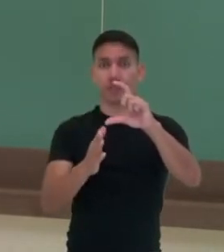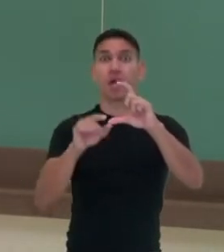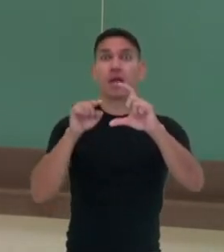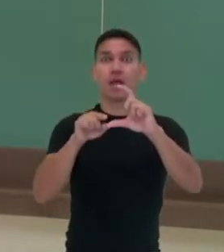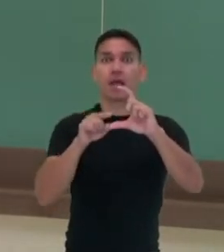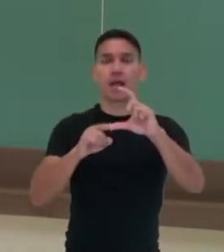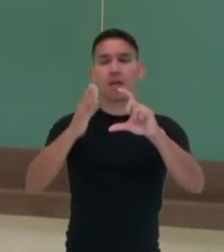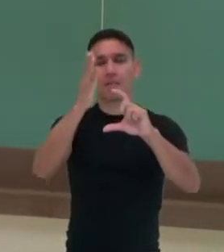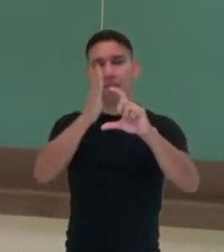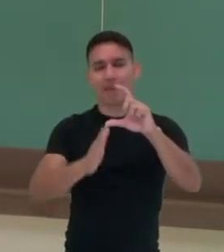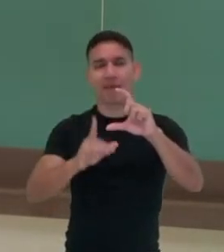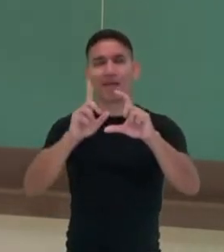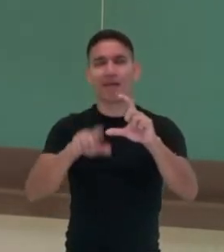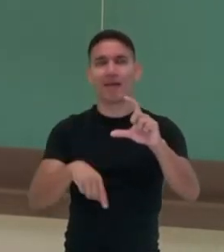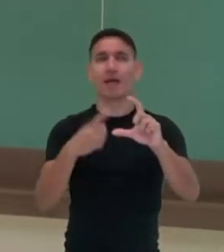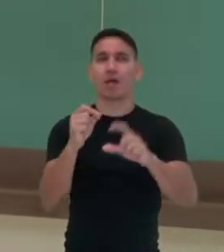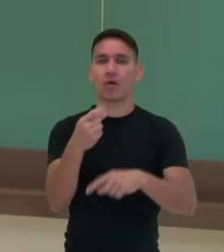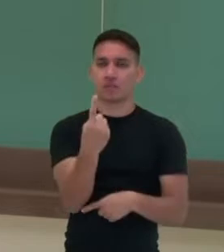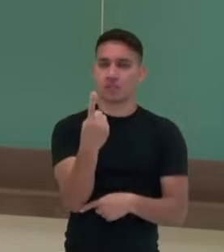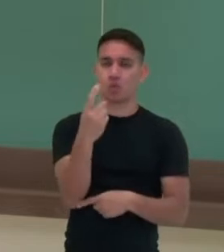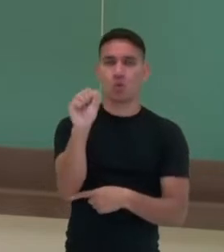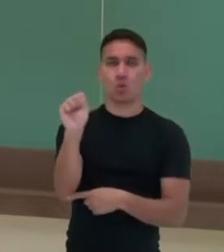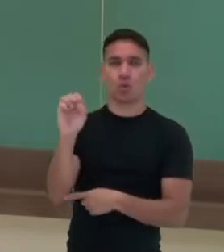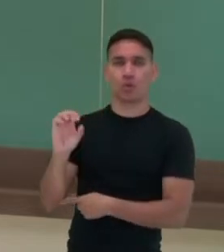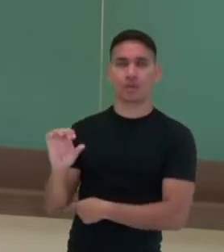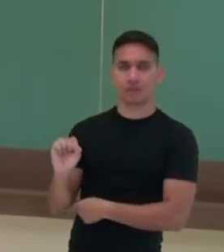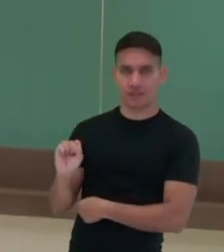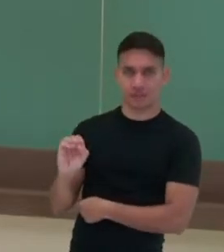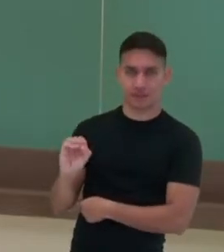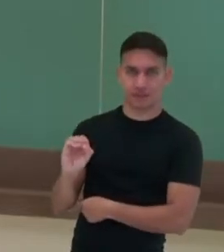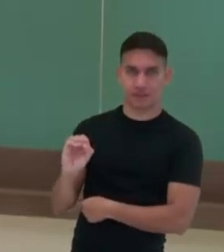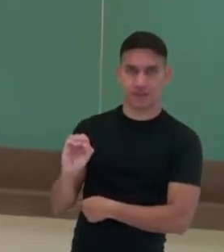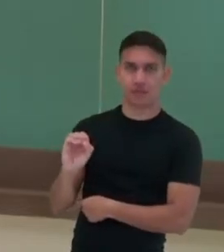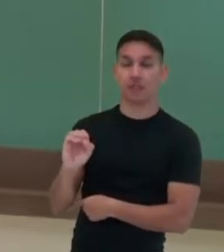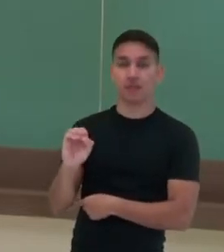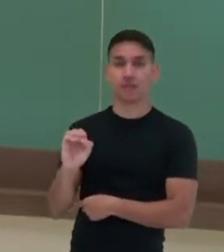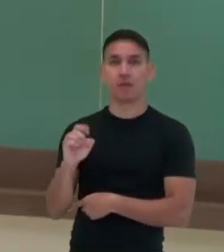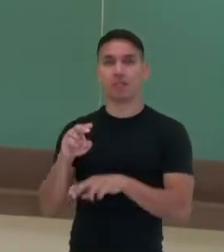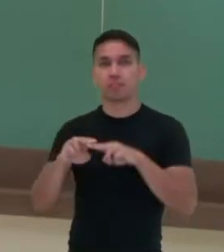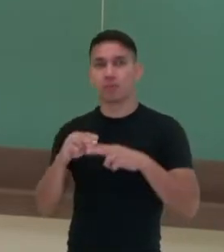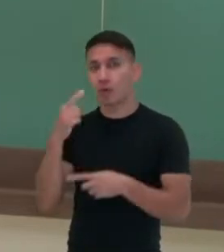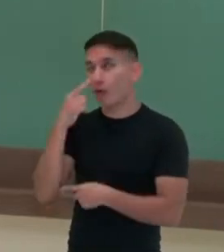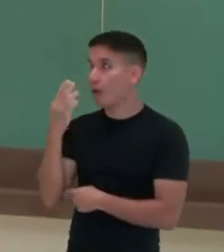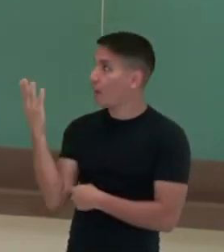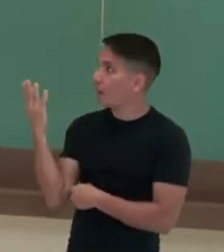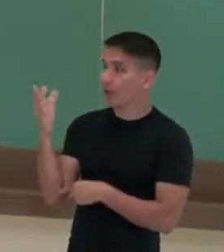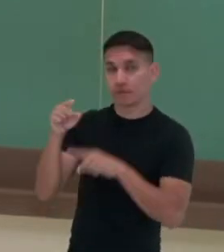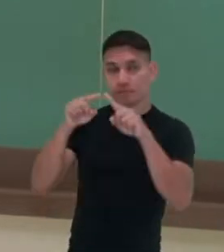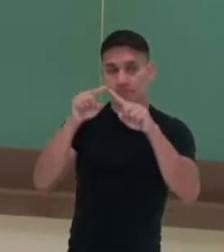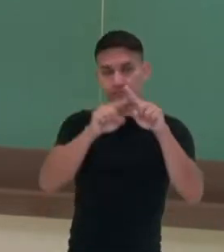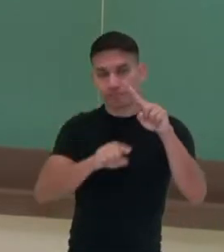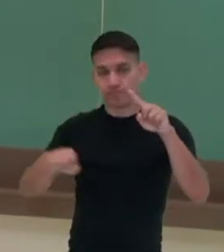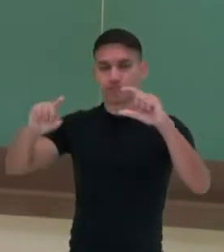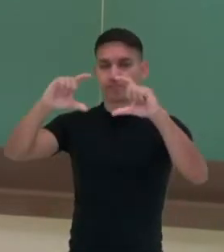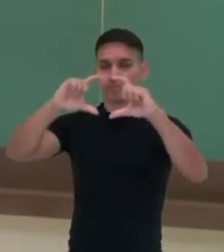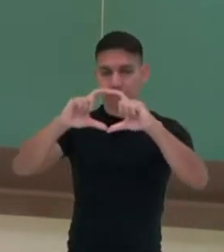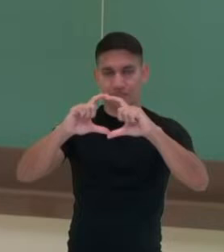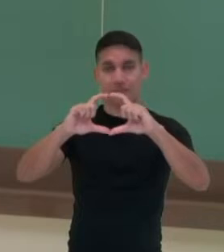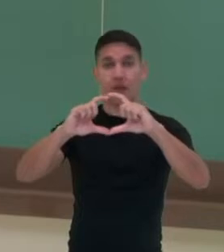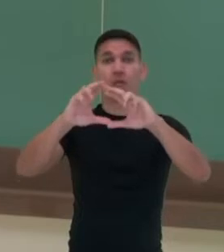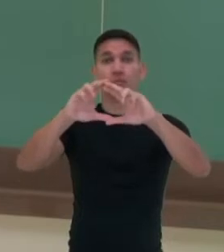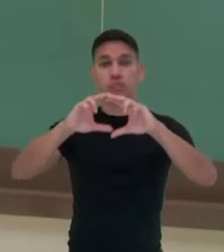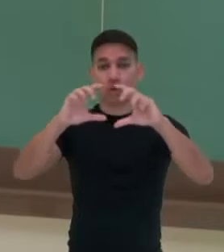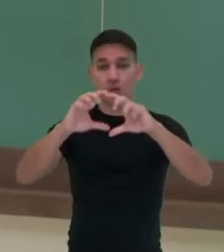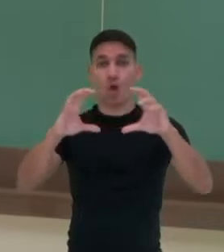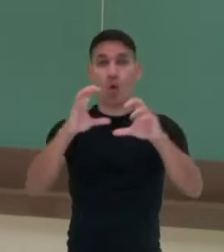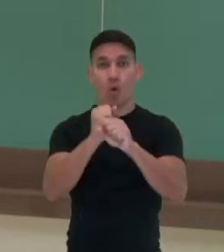quando a gente está falando de volta, de giro, né? Em relação ao nosso círculo aqui, tá? Que ele fecha 360 quando